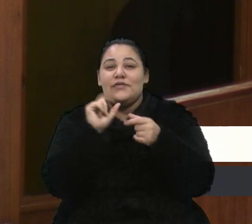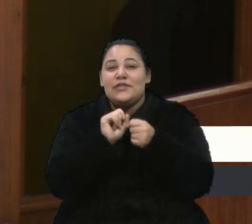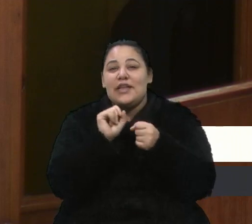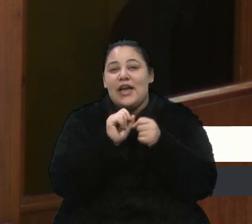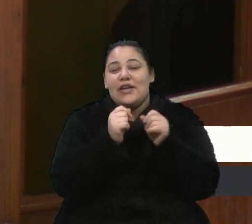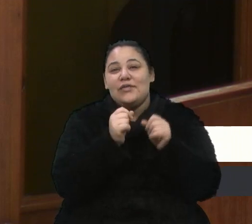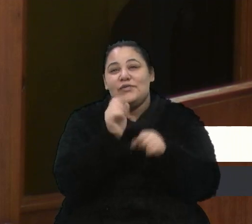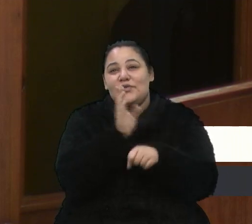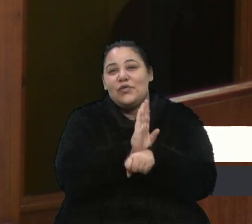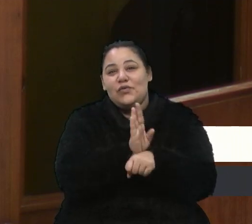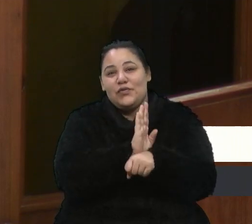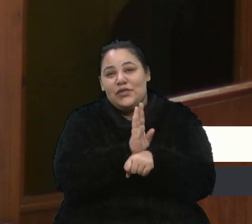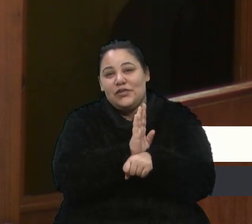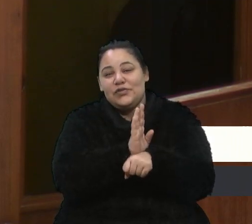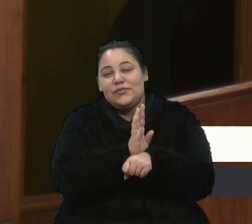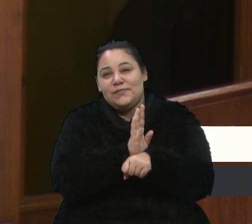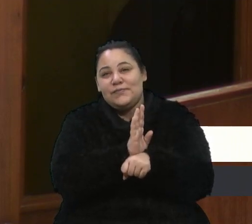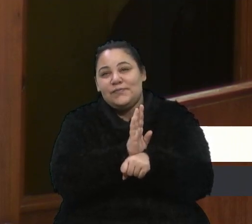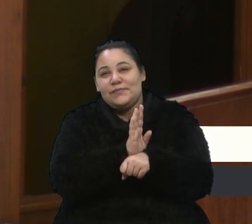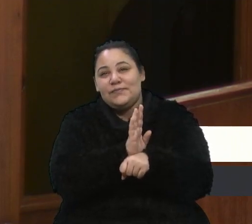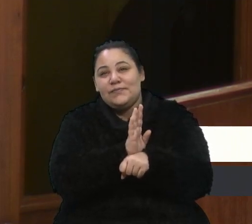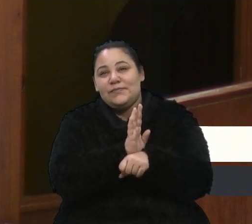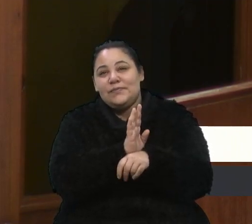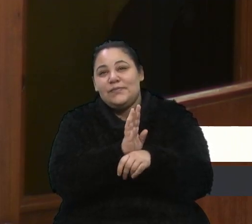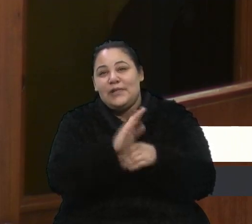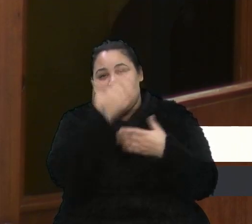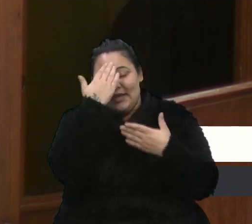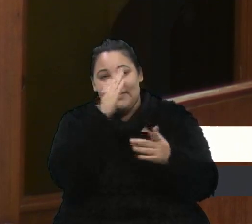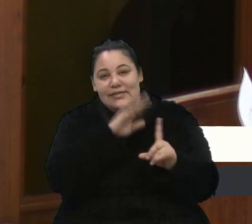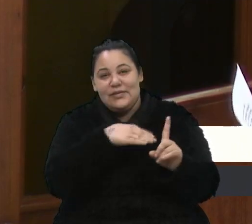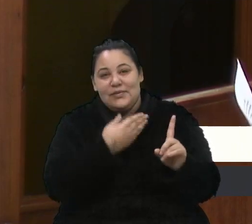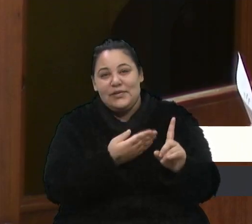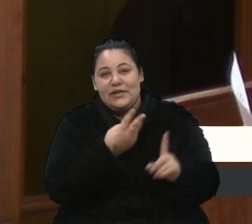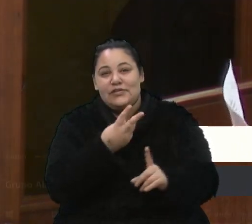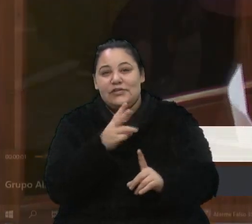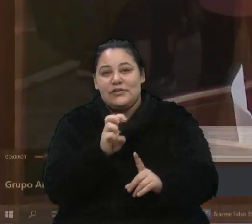essa homenagem aos 35 anos do Grupo Alarme Falso.